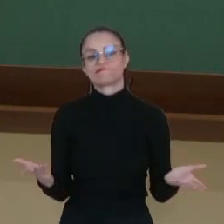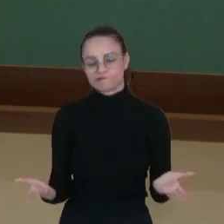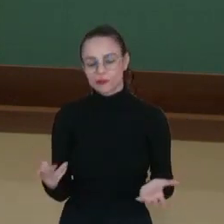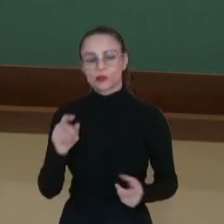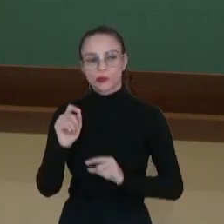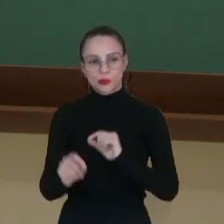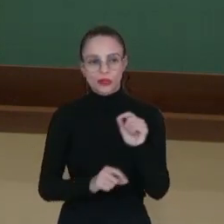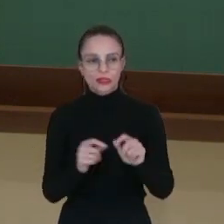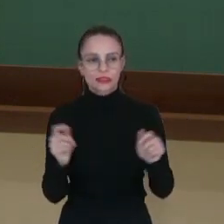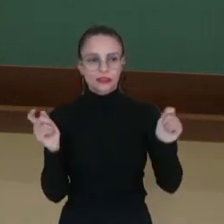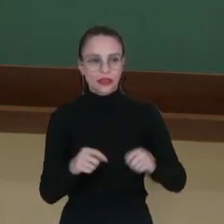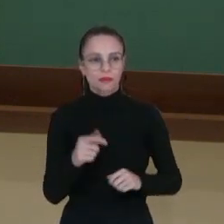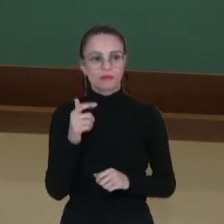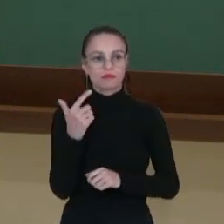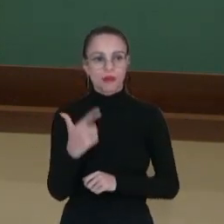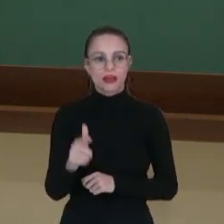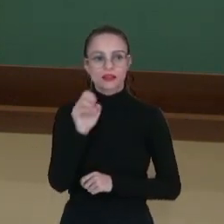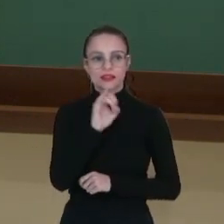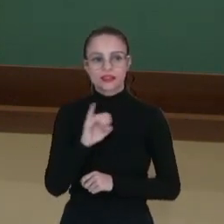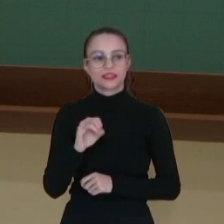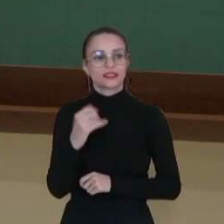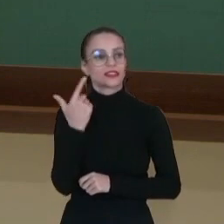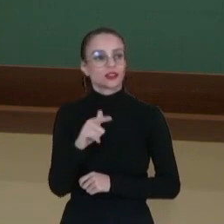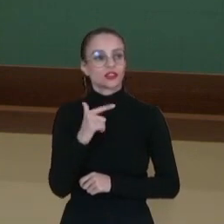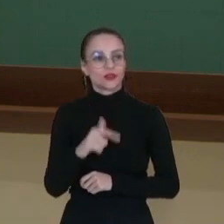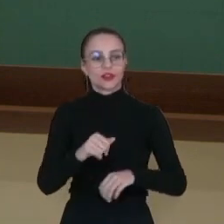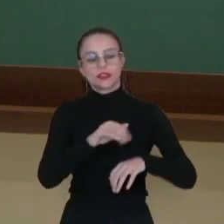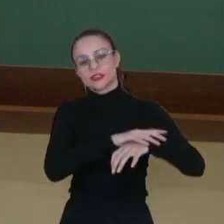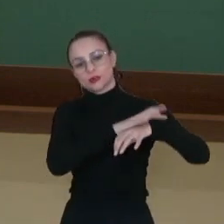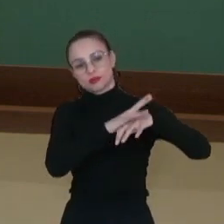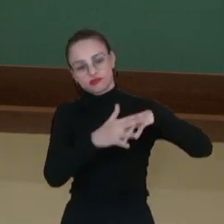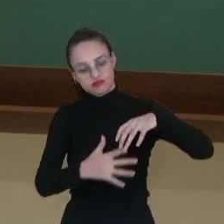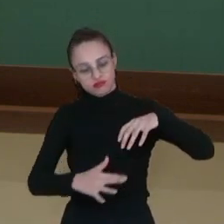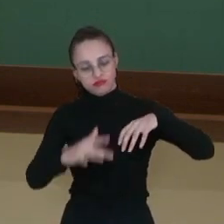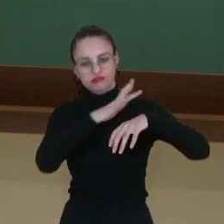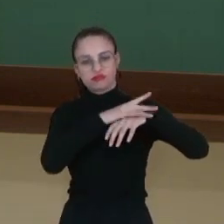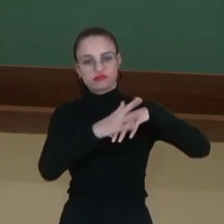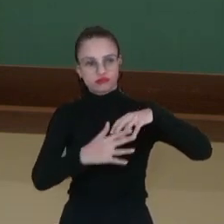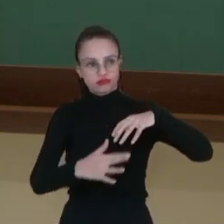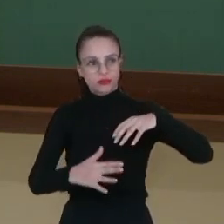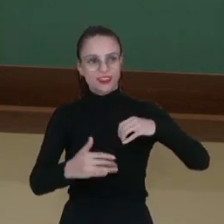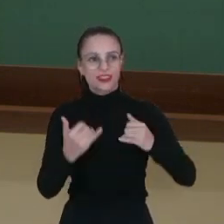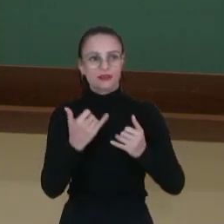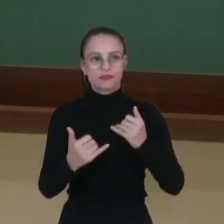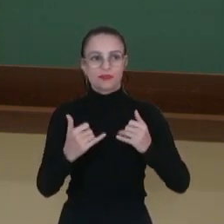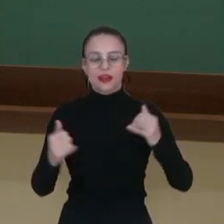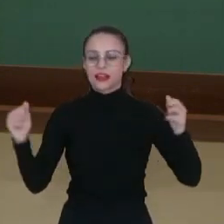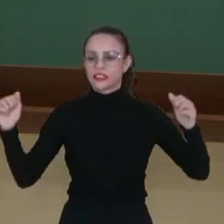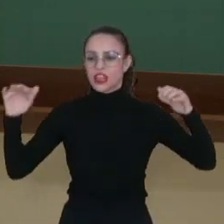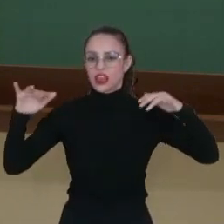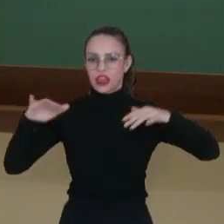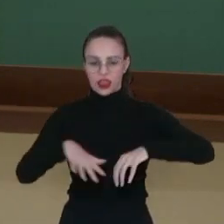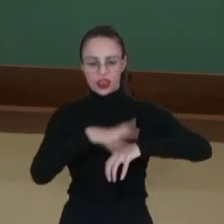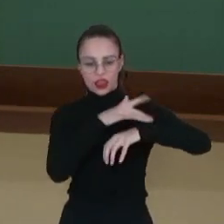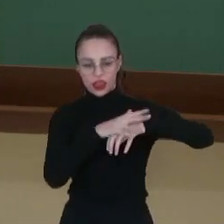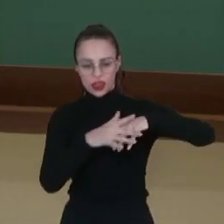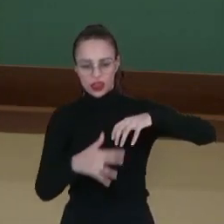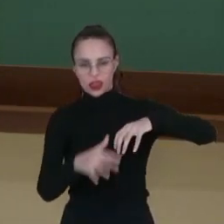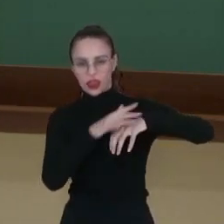onde caberia mais se não tivesse esse acúmulo aqui, é como se o rio fosse sendo soterrado,